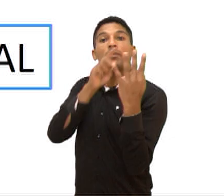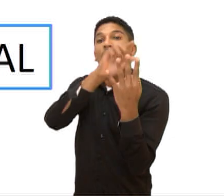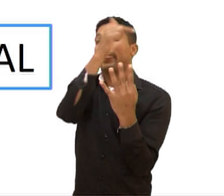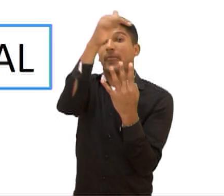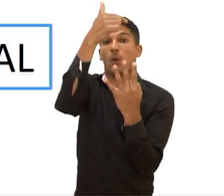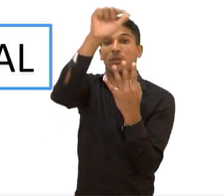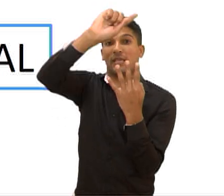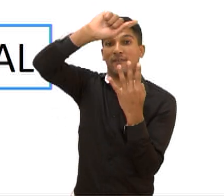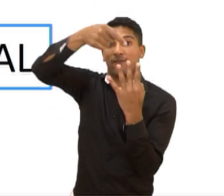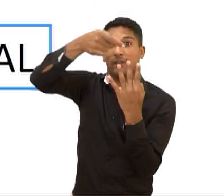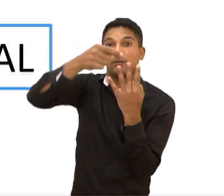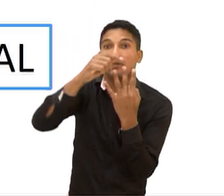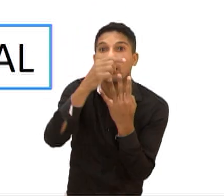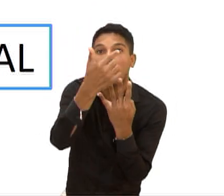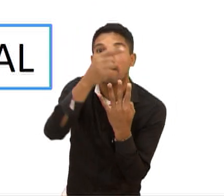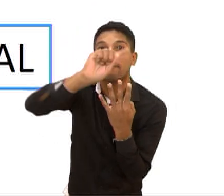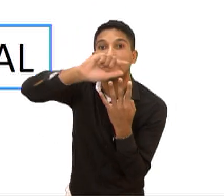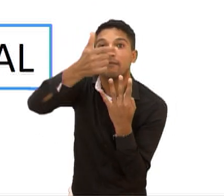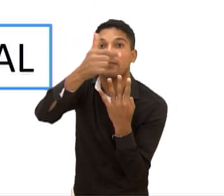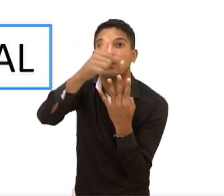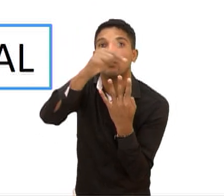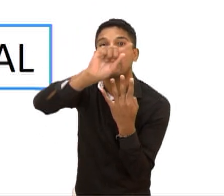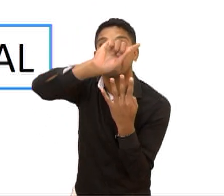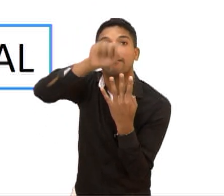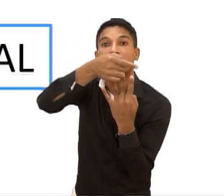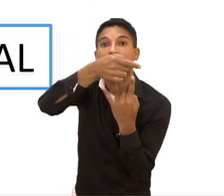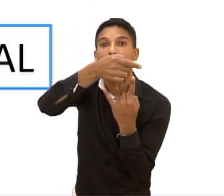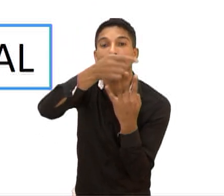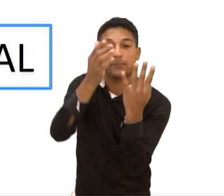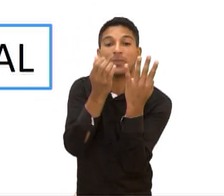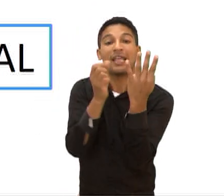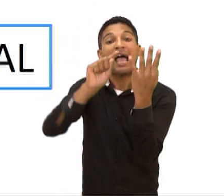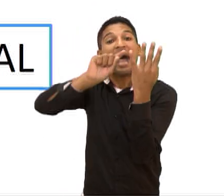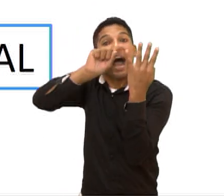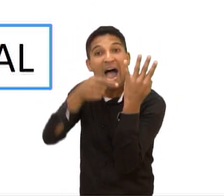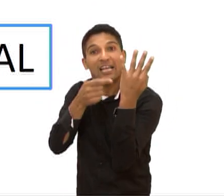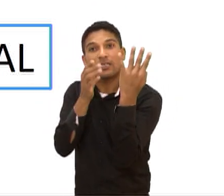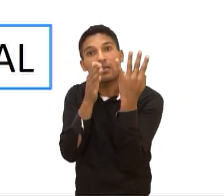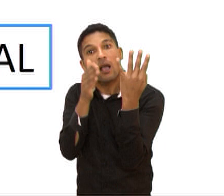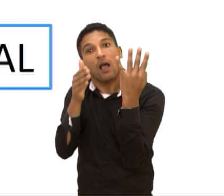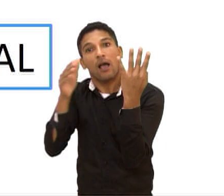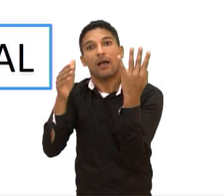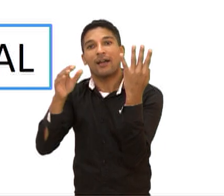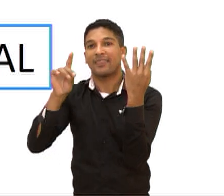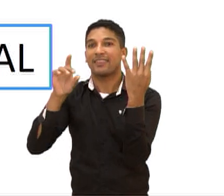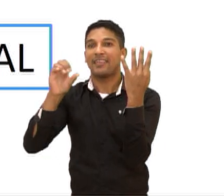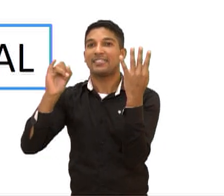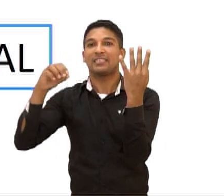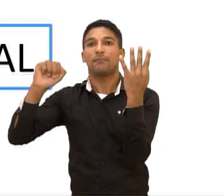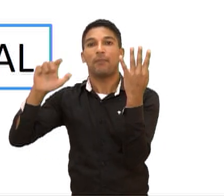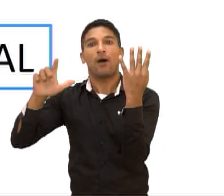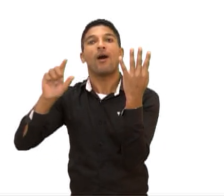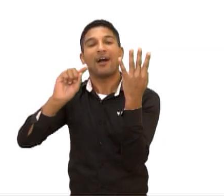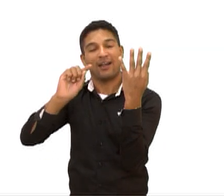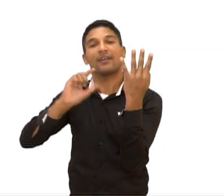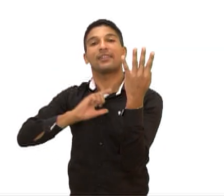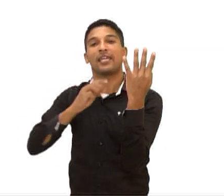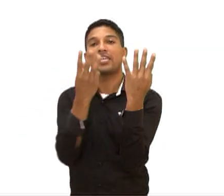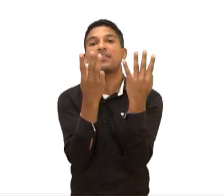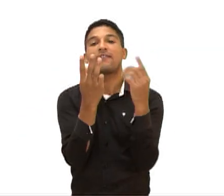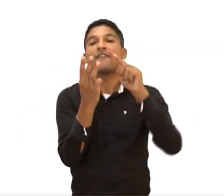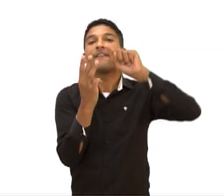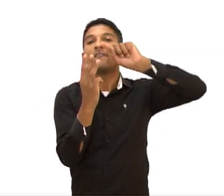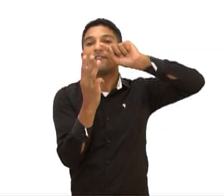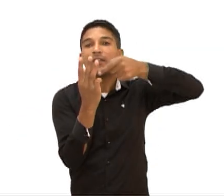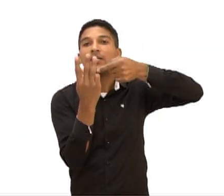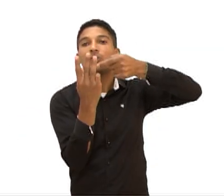parte decimal, certo? Que é o quê? Décimos, centésimos e milésimos, ok?